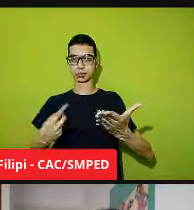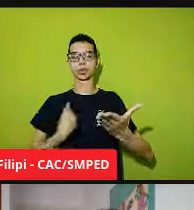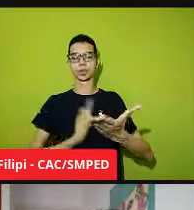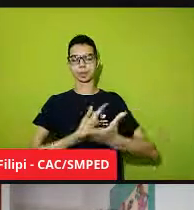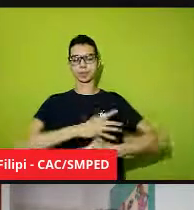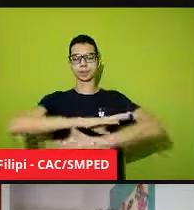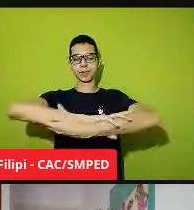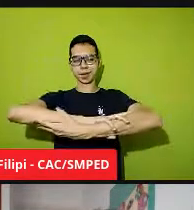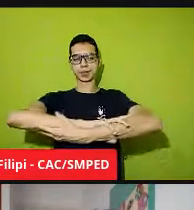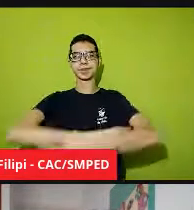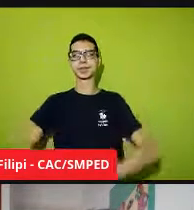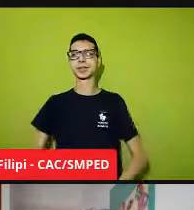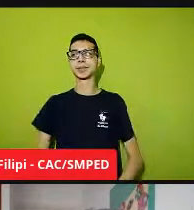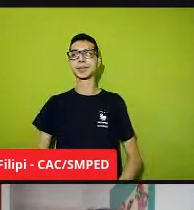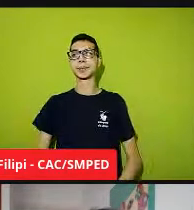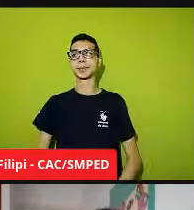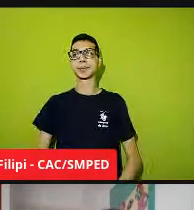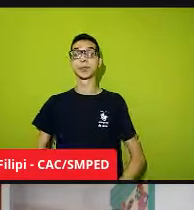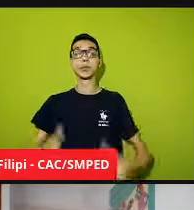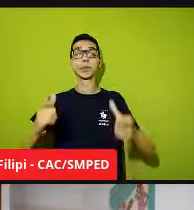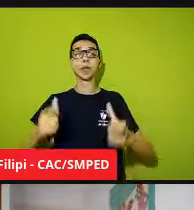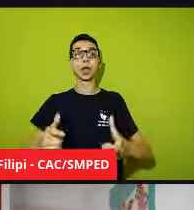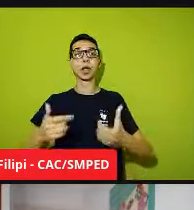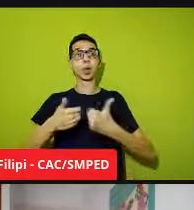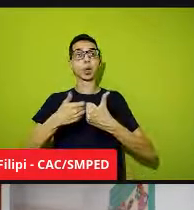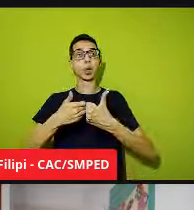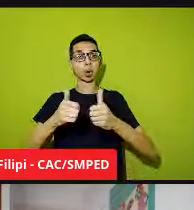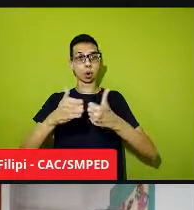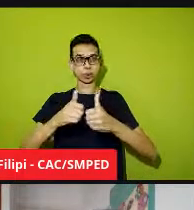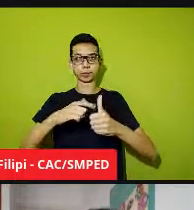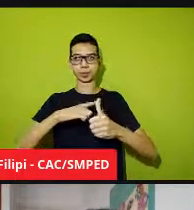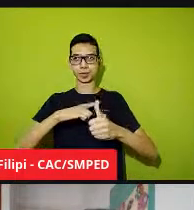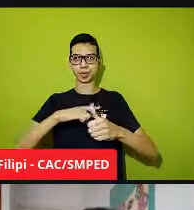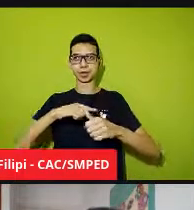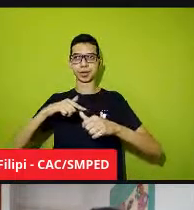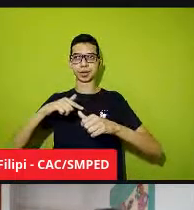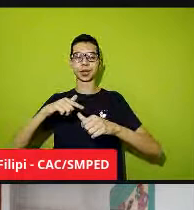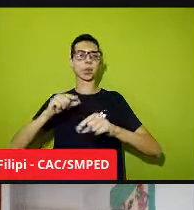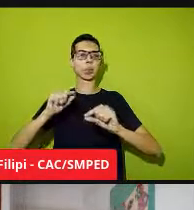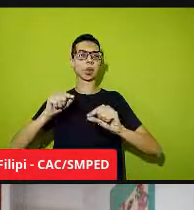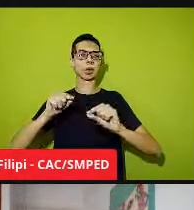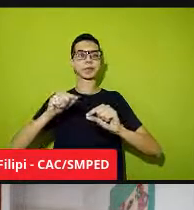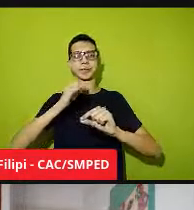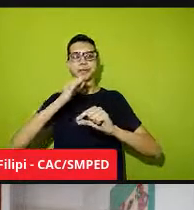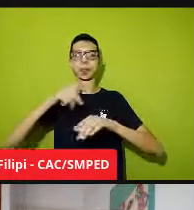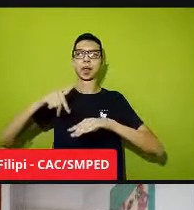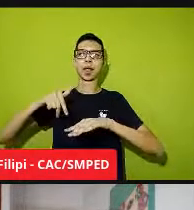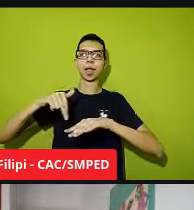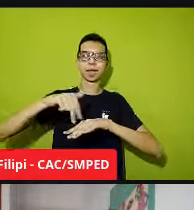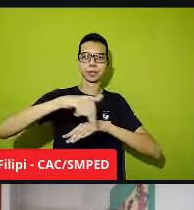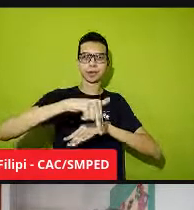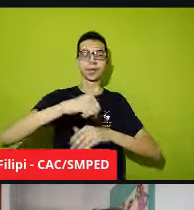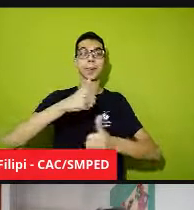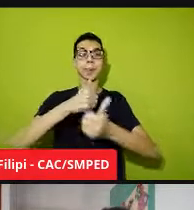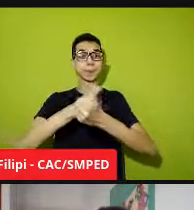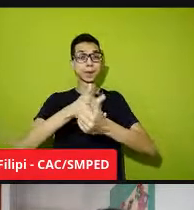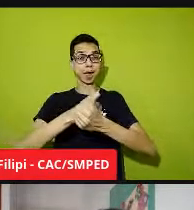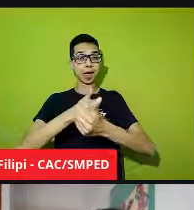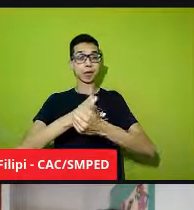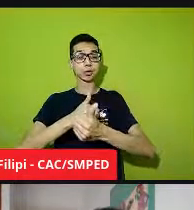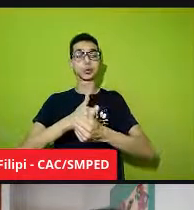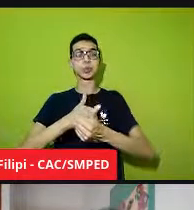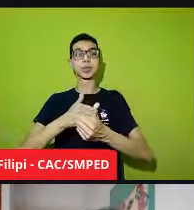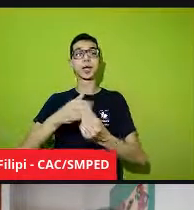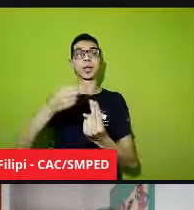E aí a gente, aqui é a saída de ônibus andante, então aqui a gente, eles já estão no Tatuapé, mas eles estão muito próximo do metrô Tatuapé, então, e que